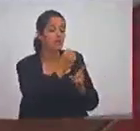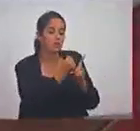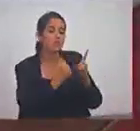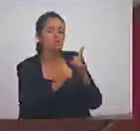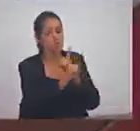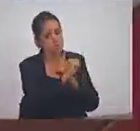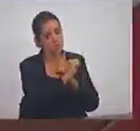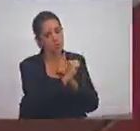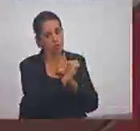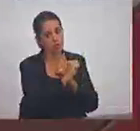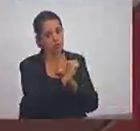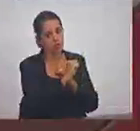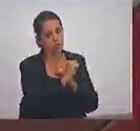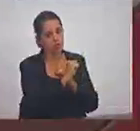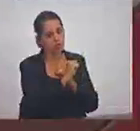Mas isso